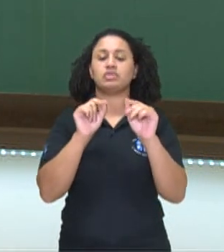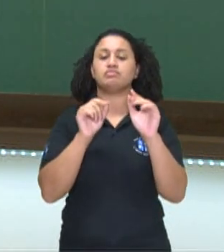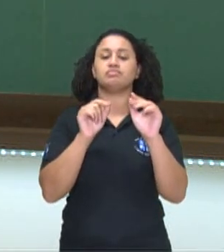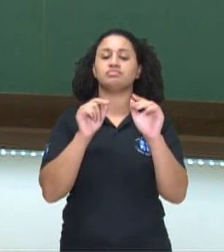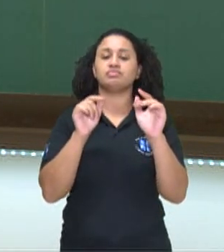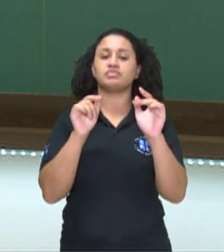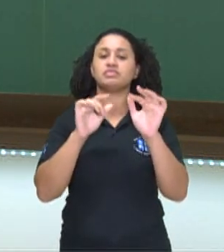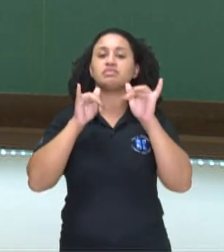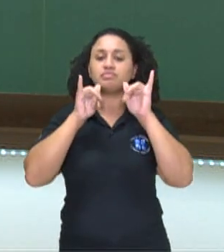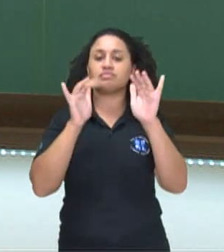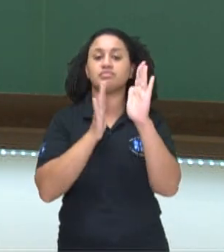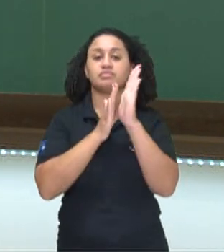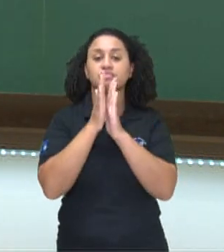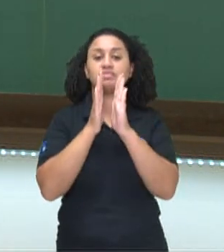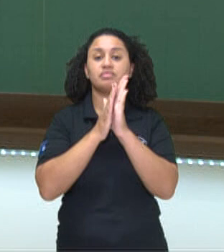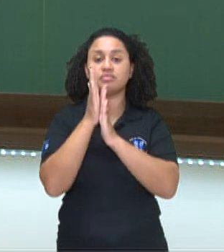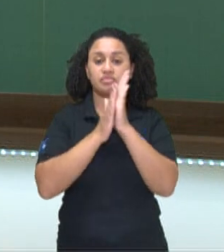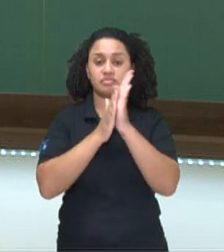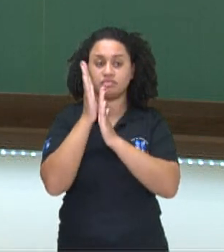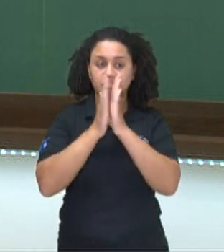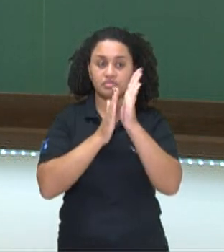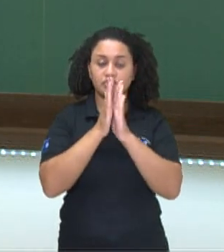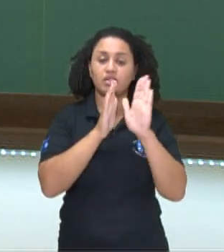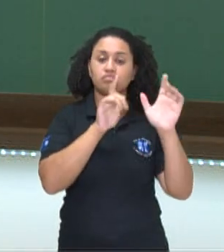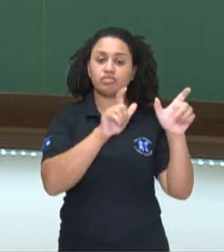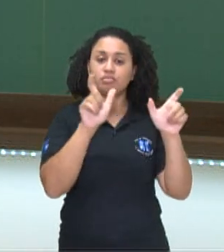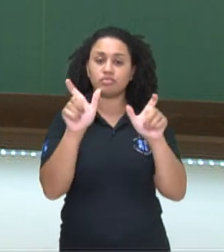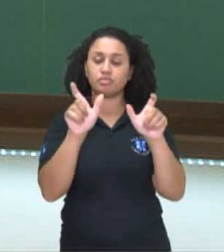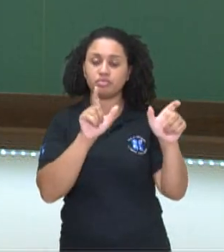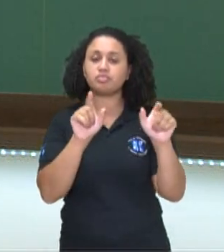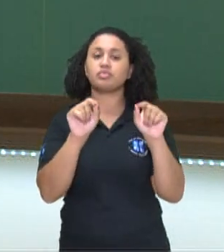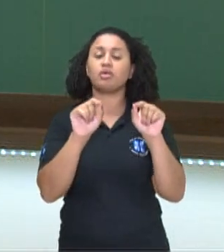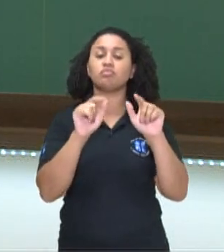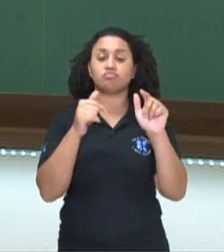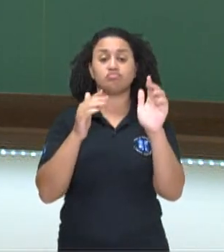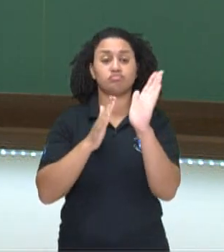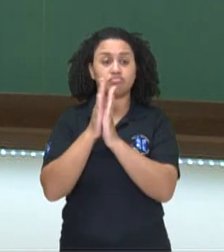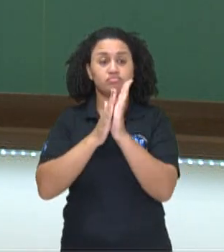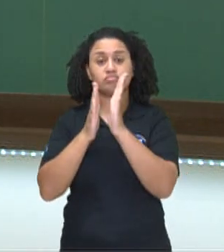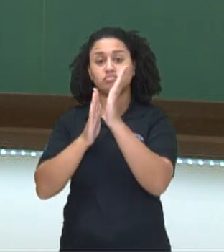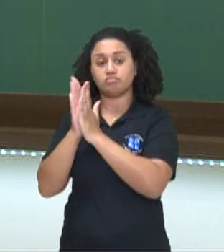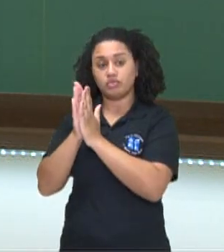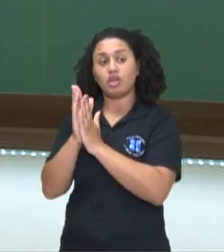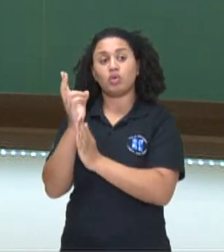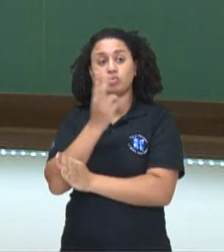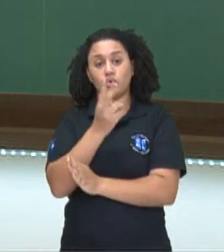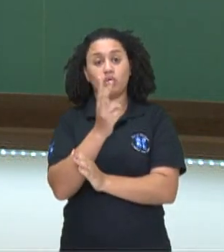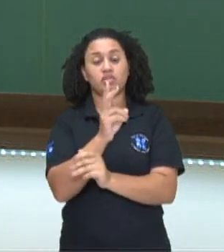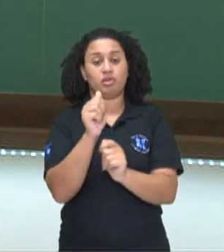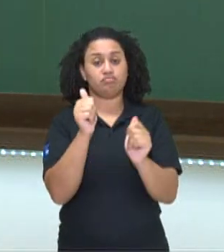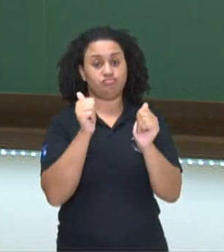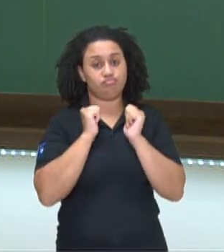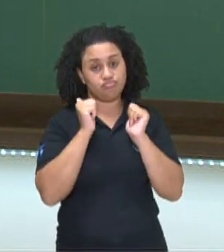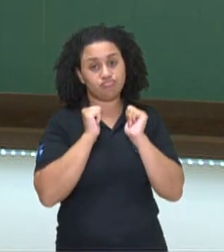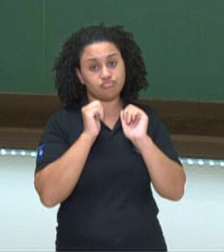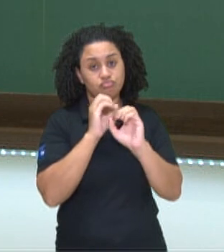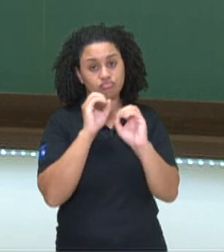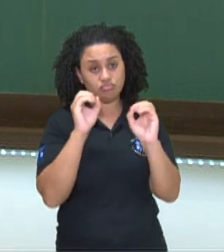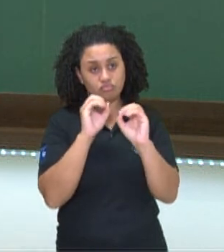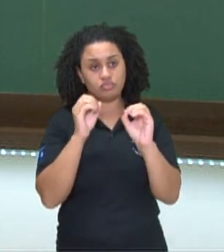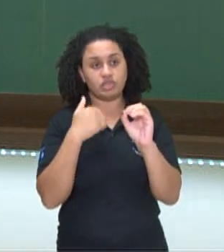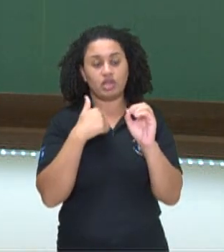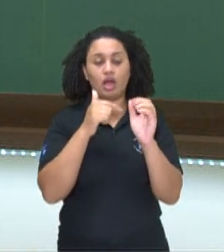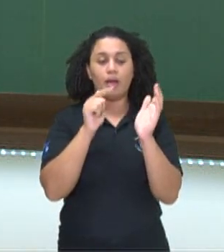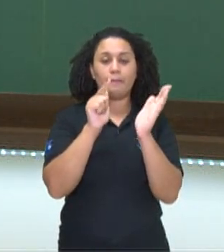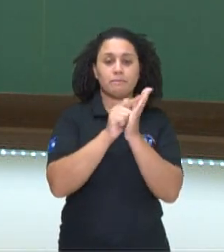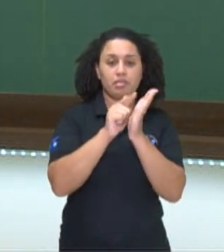atrito, ambos os corpos na eletrização por atrito podem estar neutros. Eu vou eletrizar aqui um papel com um canudinho,